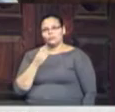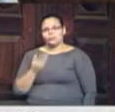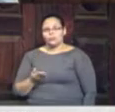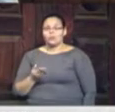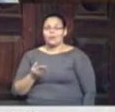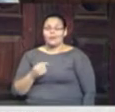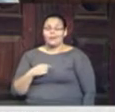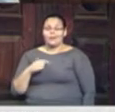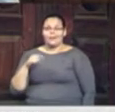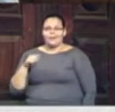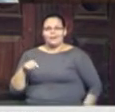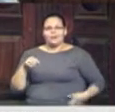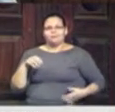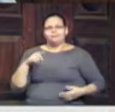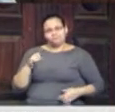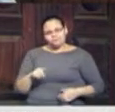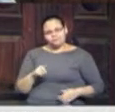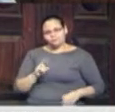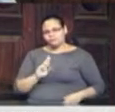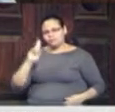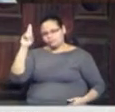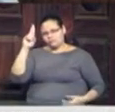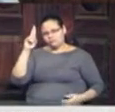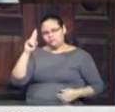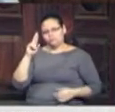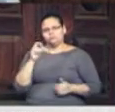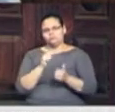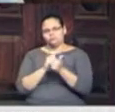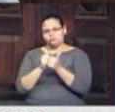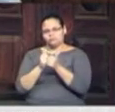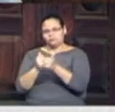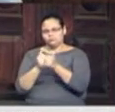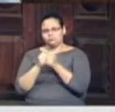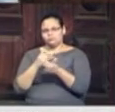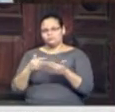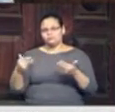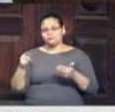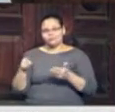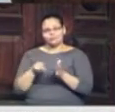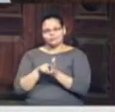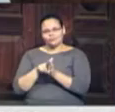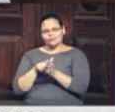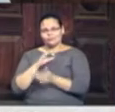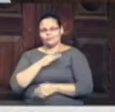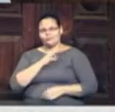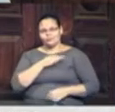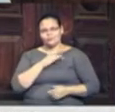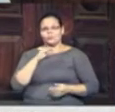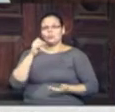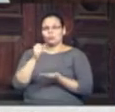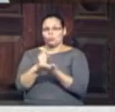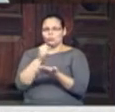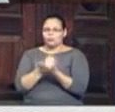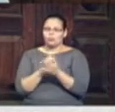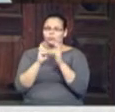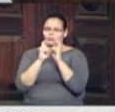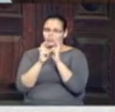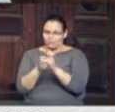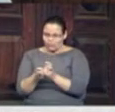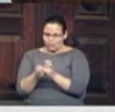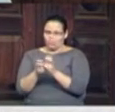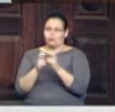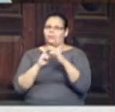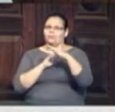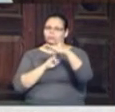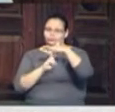A agência de transporte, ela fiscaliza os contratos do trem, do